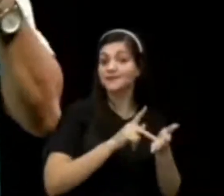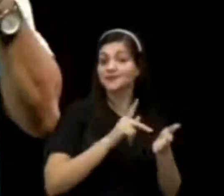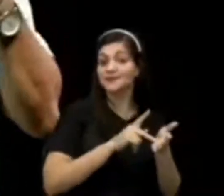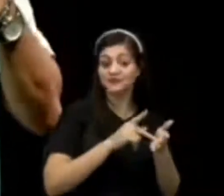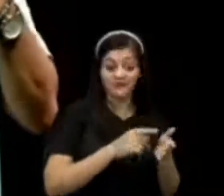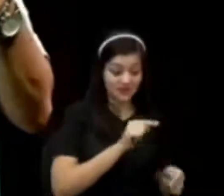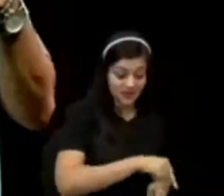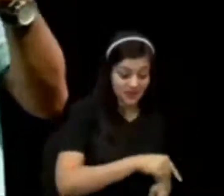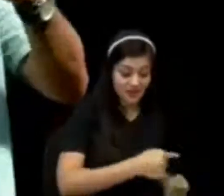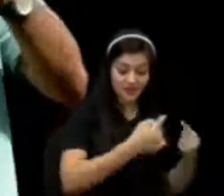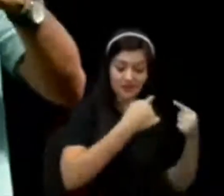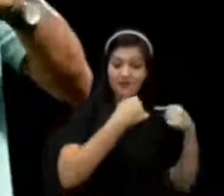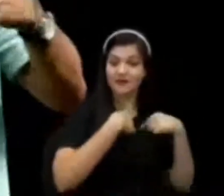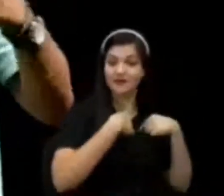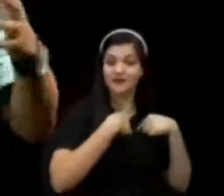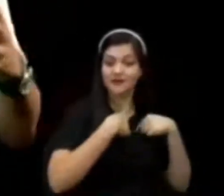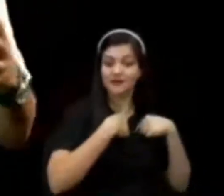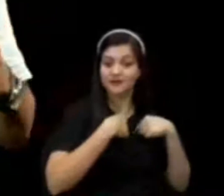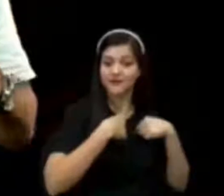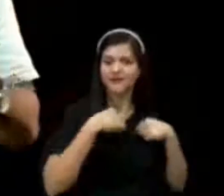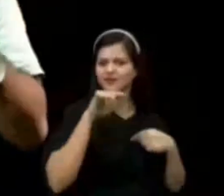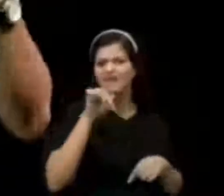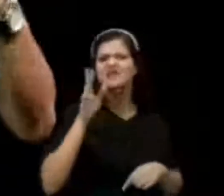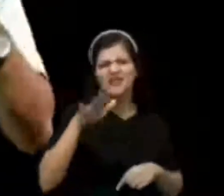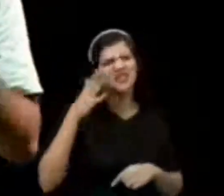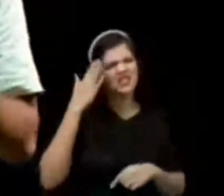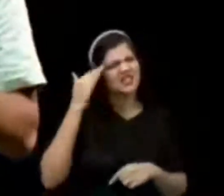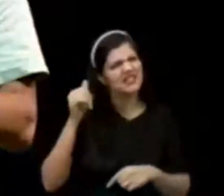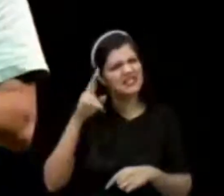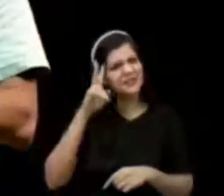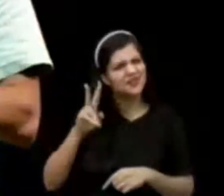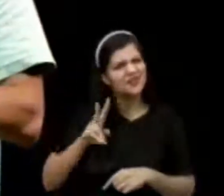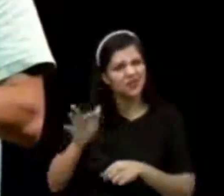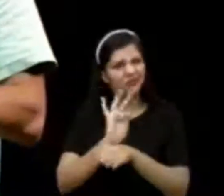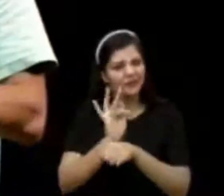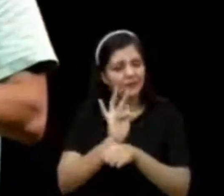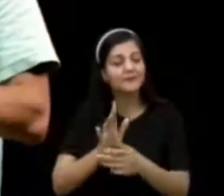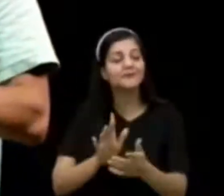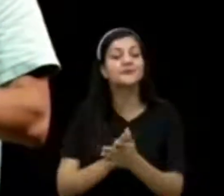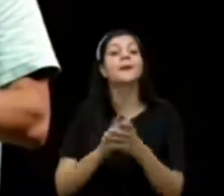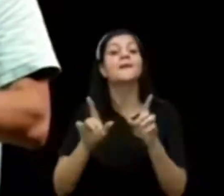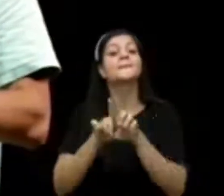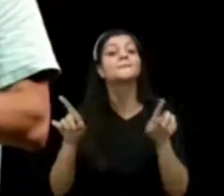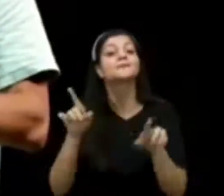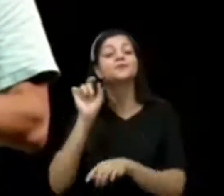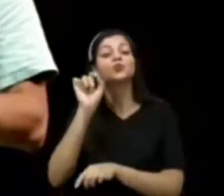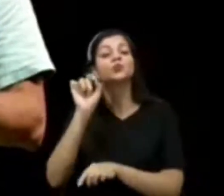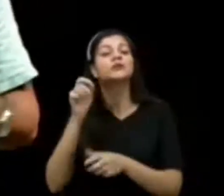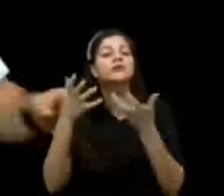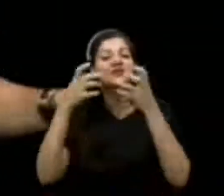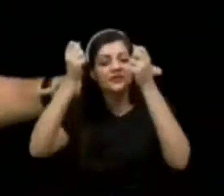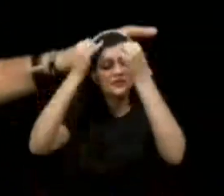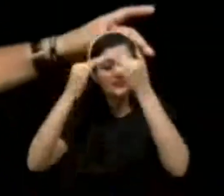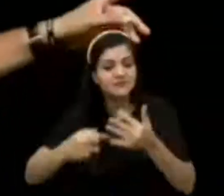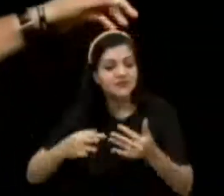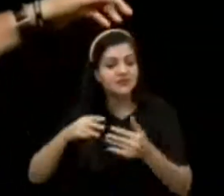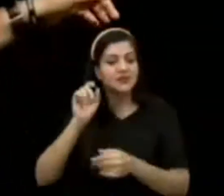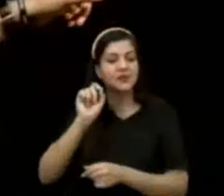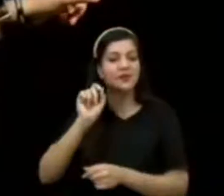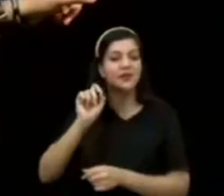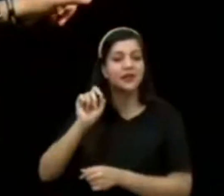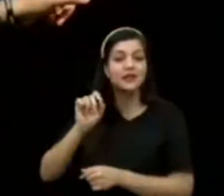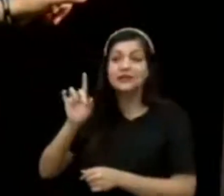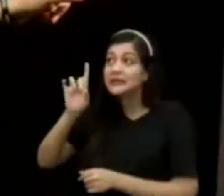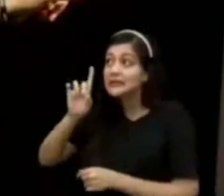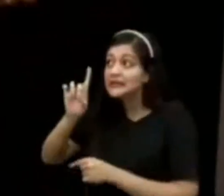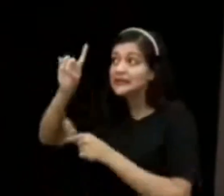ele. Você já sabe da história, né, e tal, depois. Mas o que eu gostaria de dizer é que Deus nos